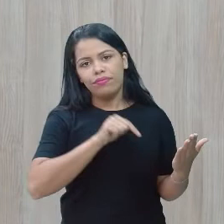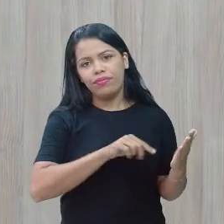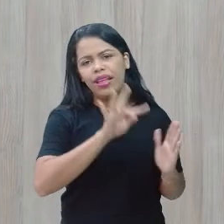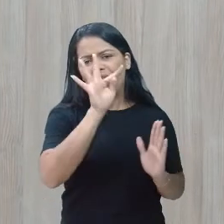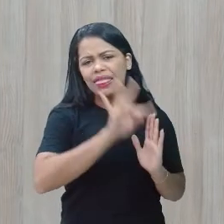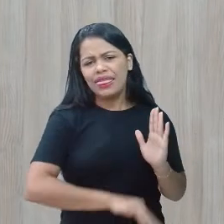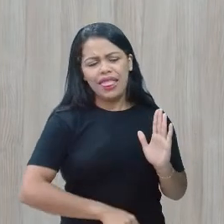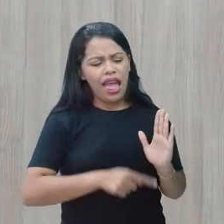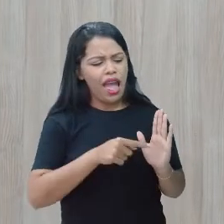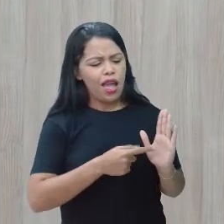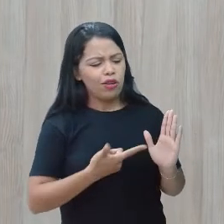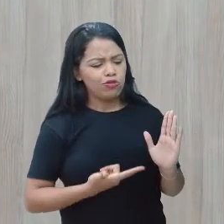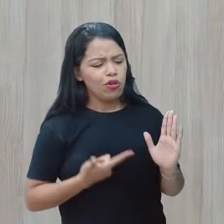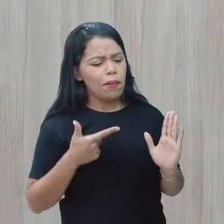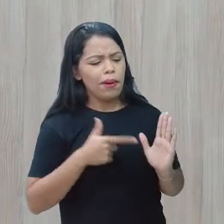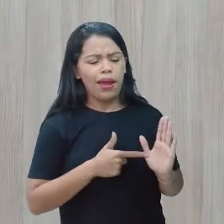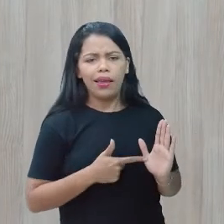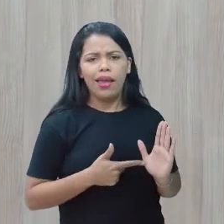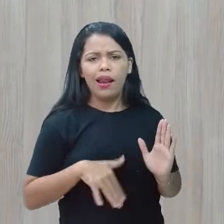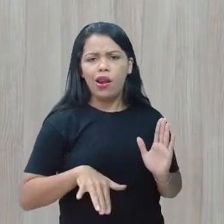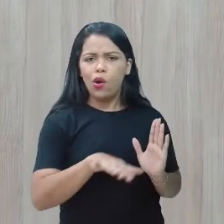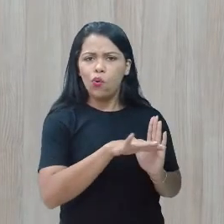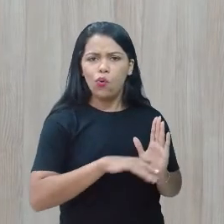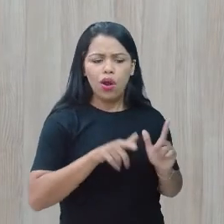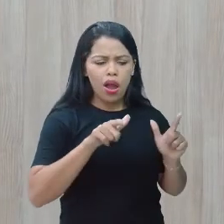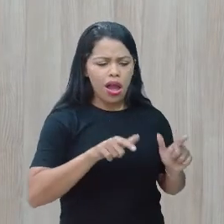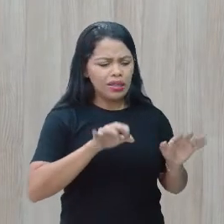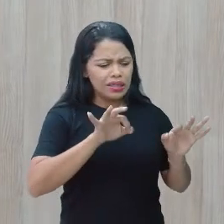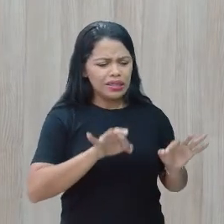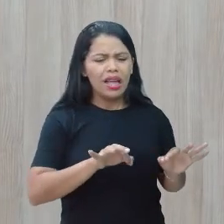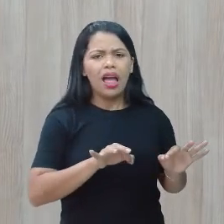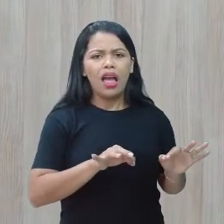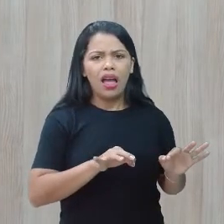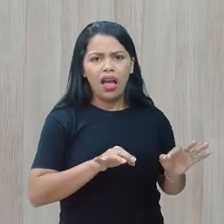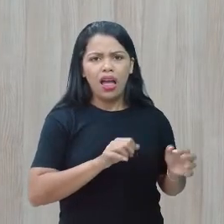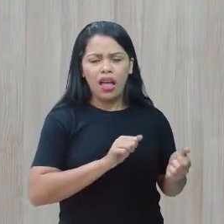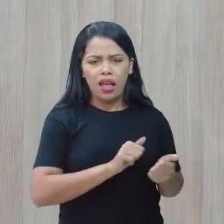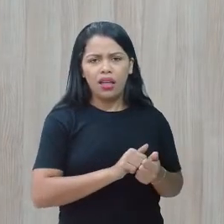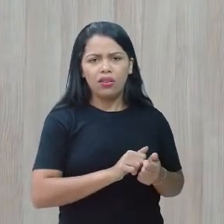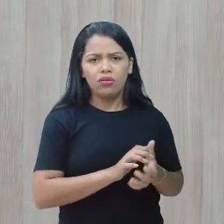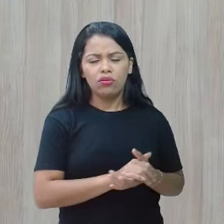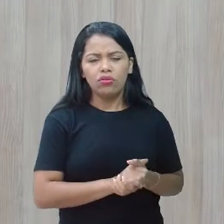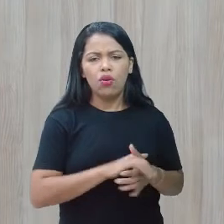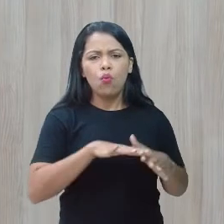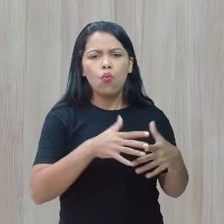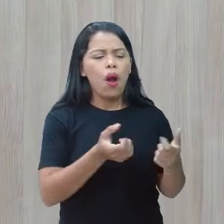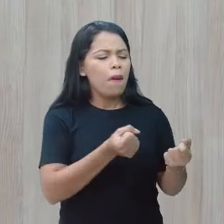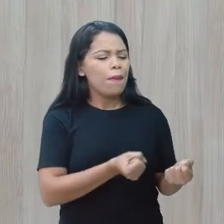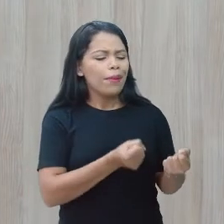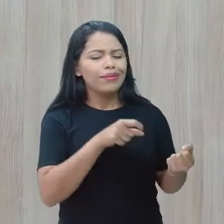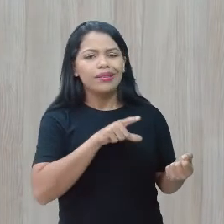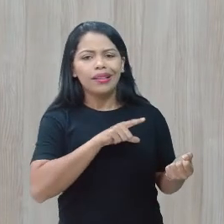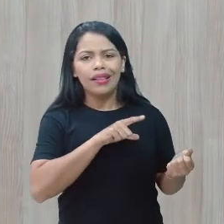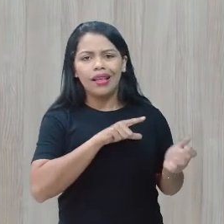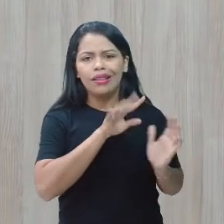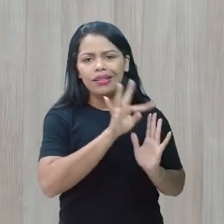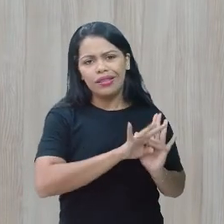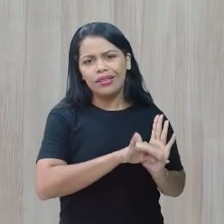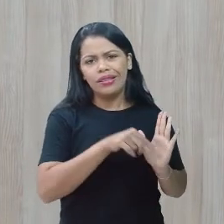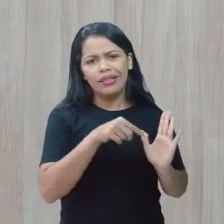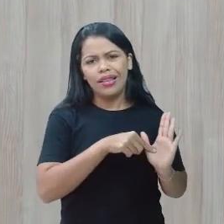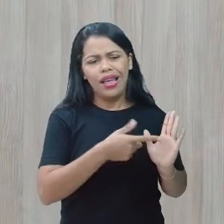para aquele determinado ambiente serve? Qual a carga, o peso que ele traz